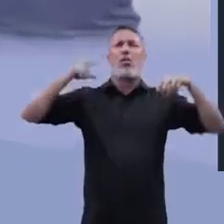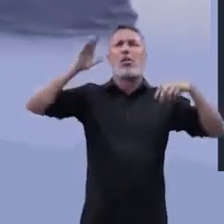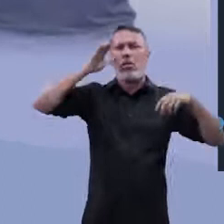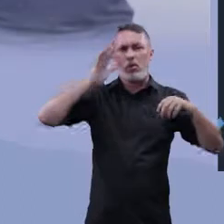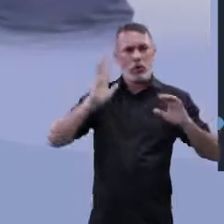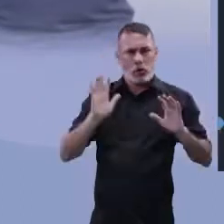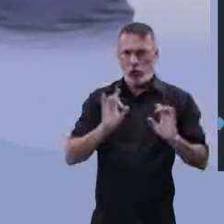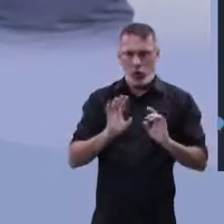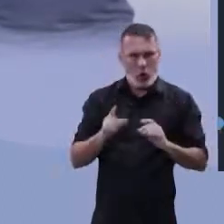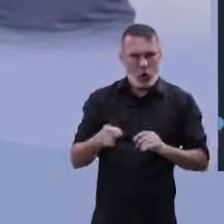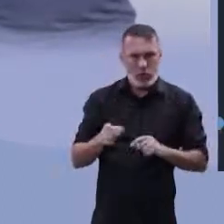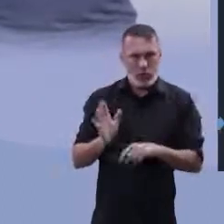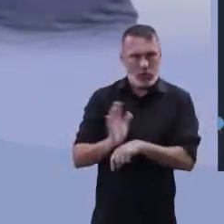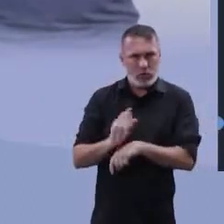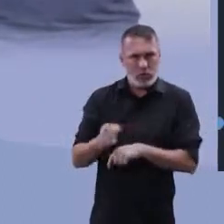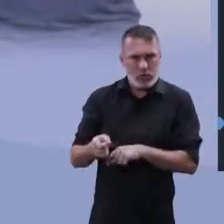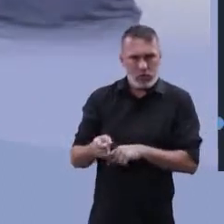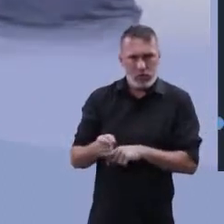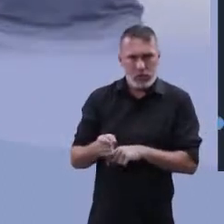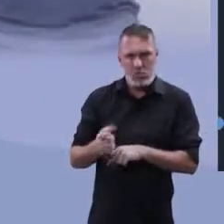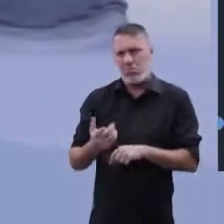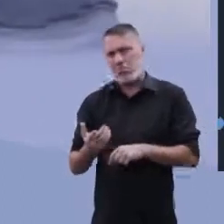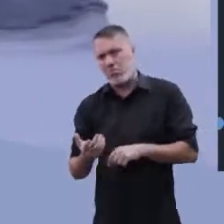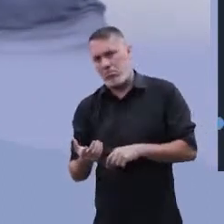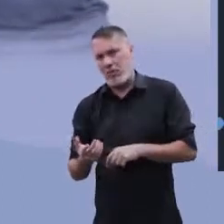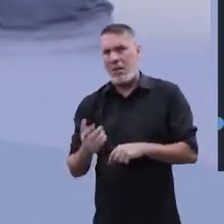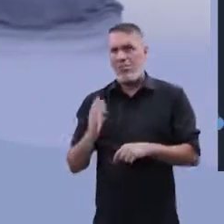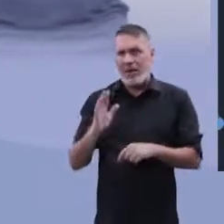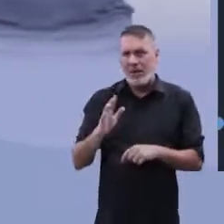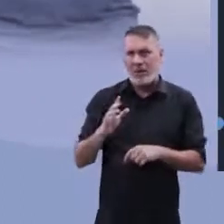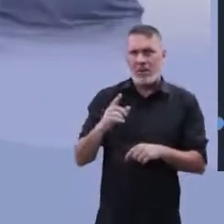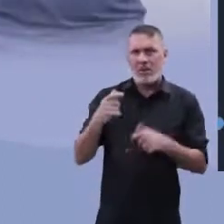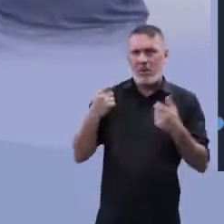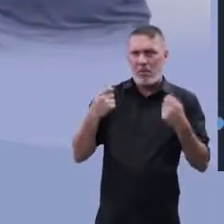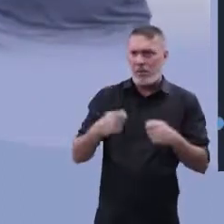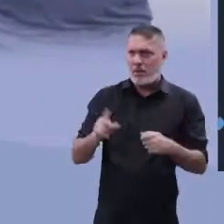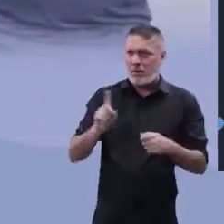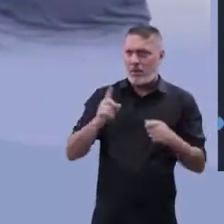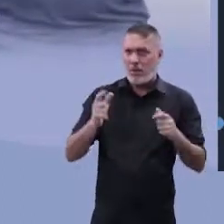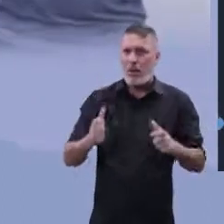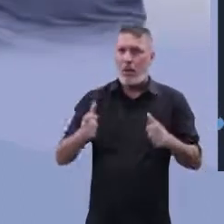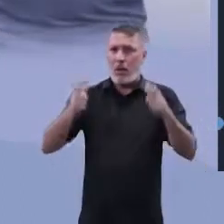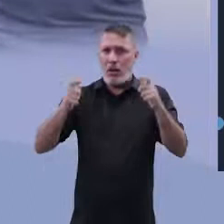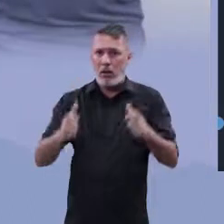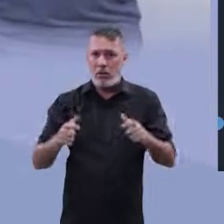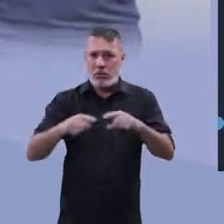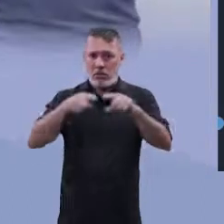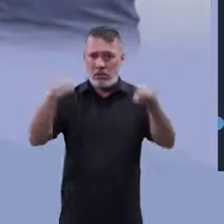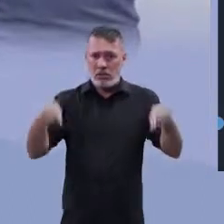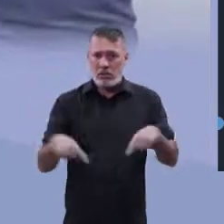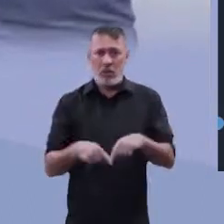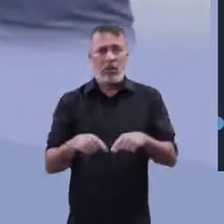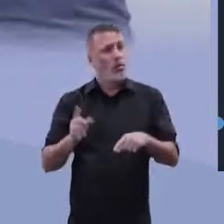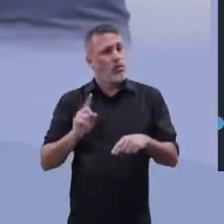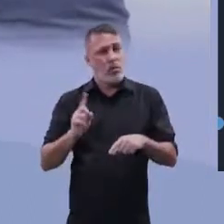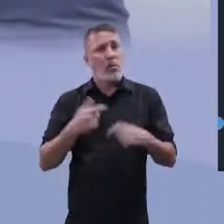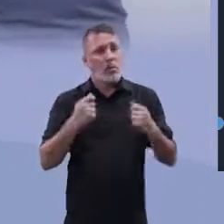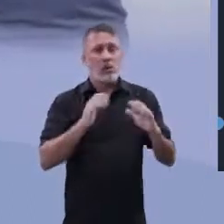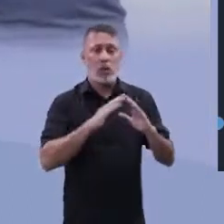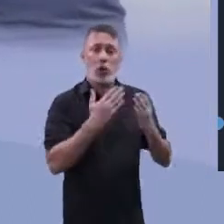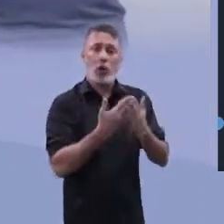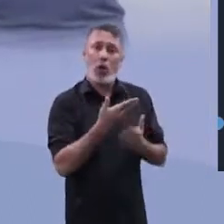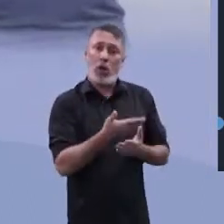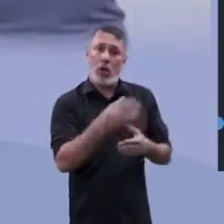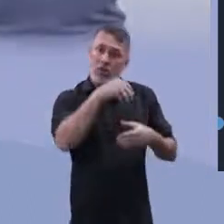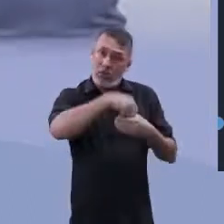isso aí. Mas, opa, então eu não preciso ter um ambiente. Eu posso ter a própria escola, pode fazer o cinema. Sim,